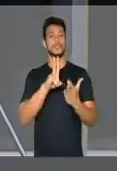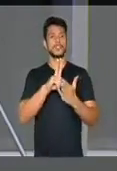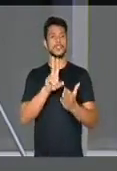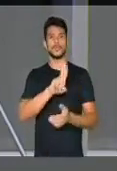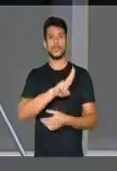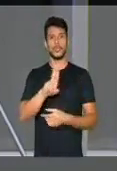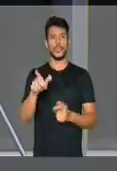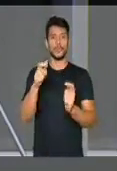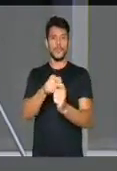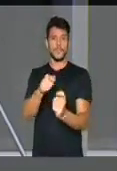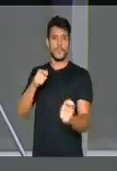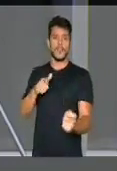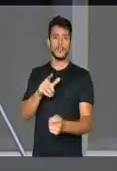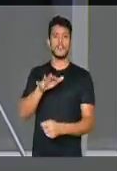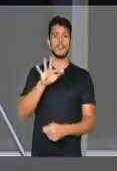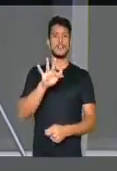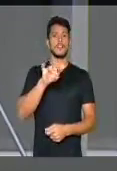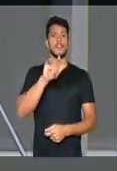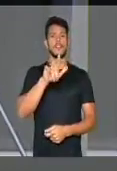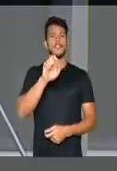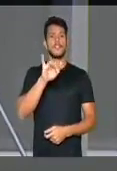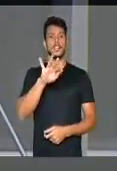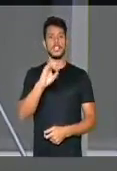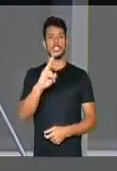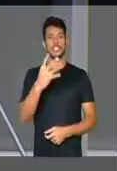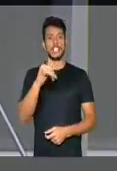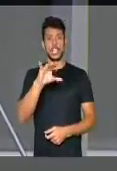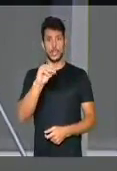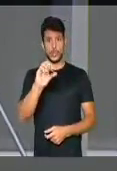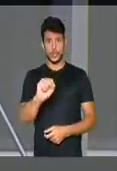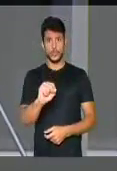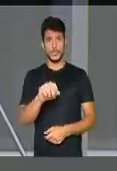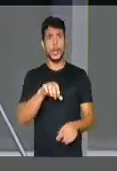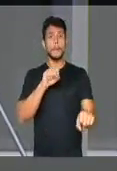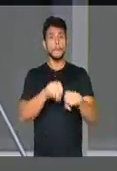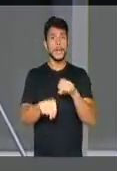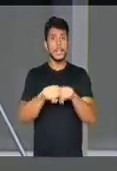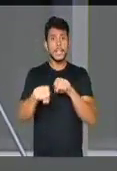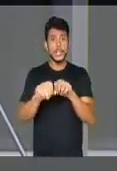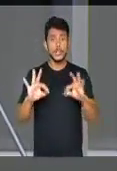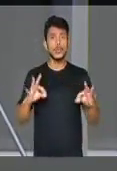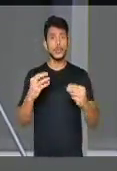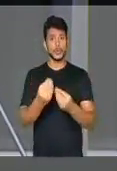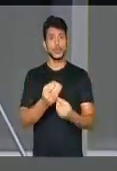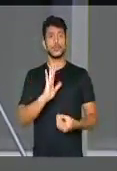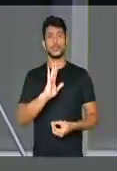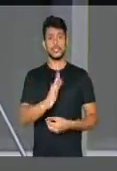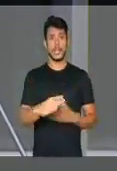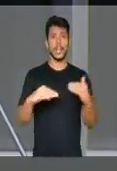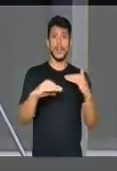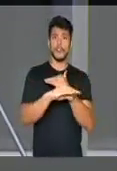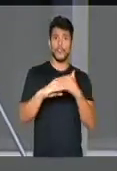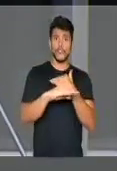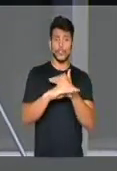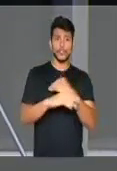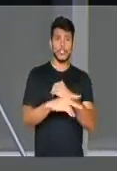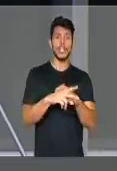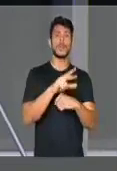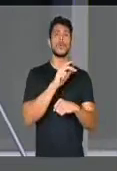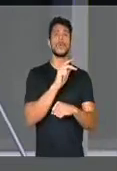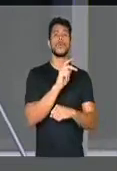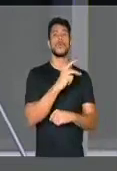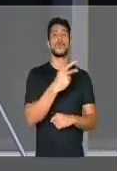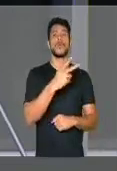no rio Jandiatuba, afluente do rio Solimões, na fronteira com Peru e